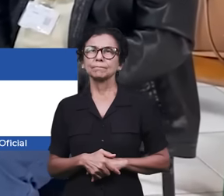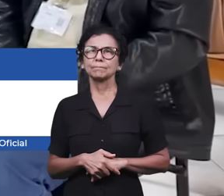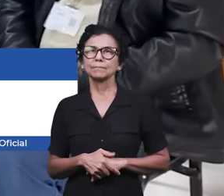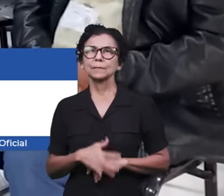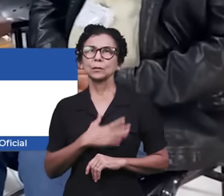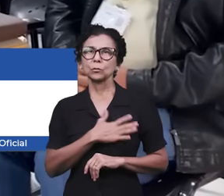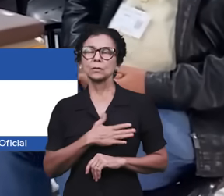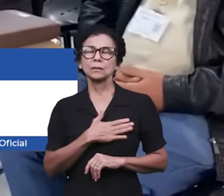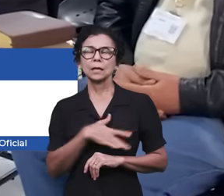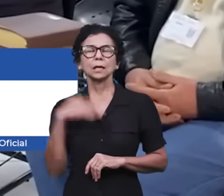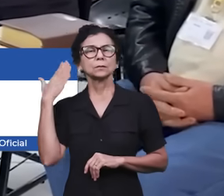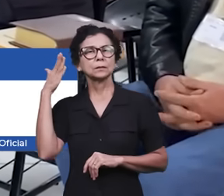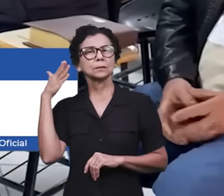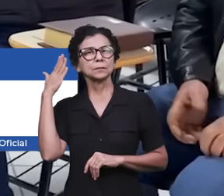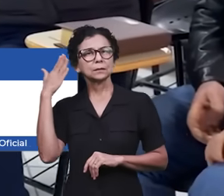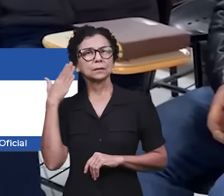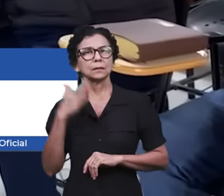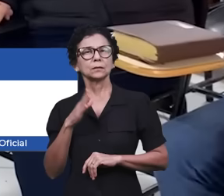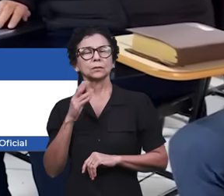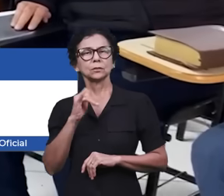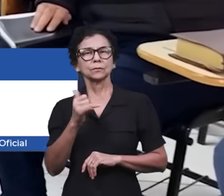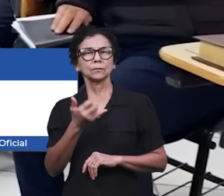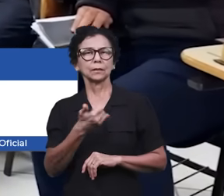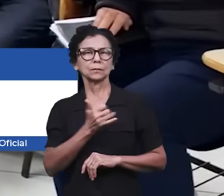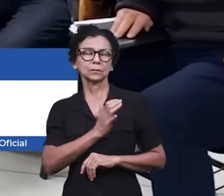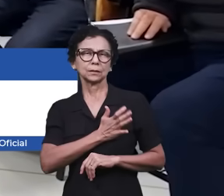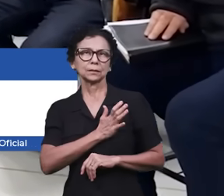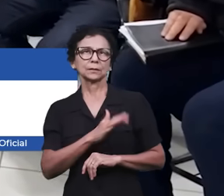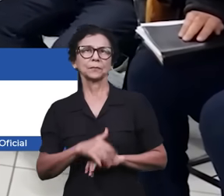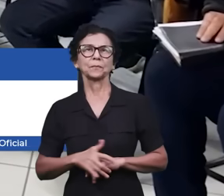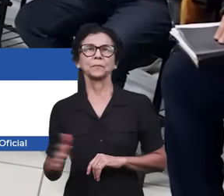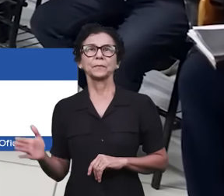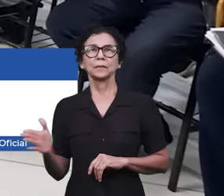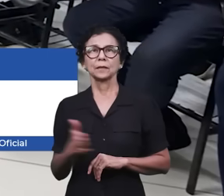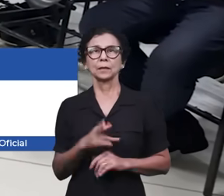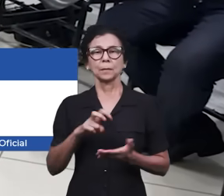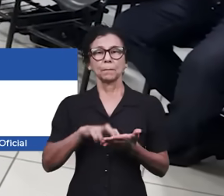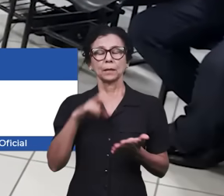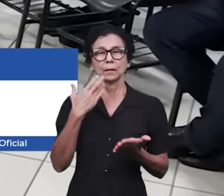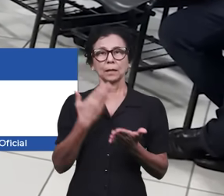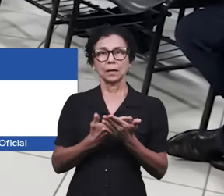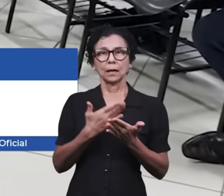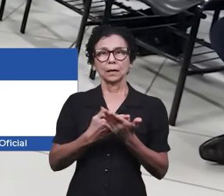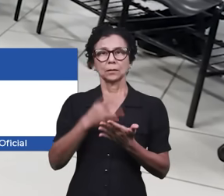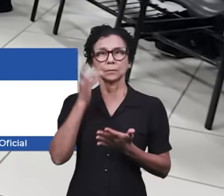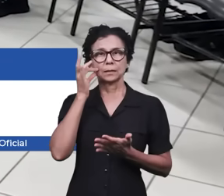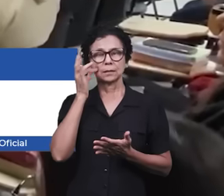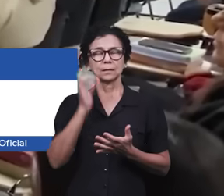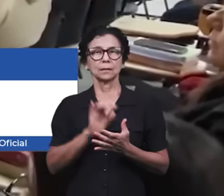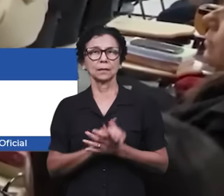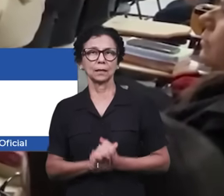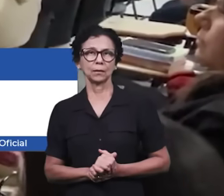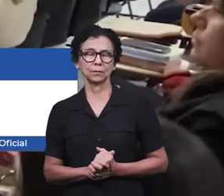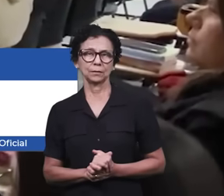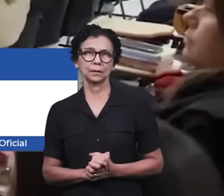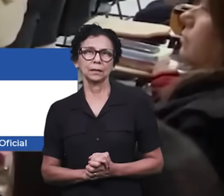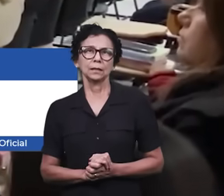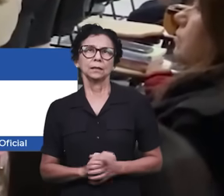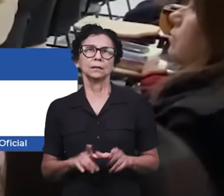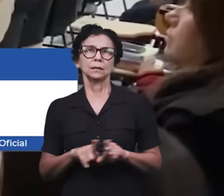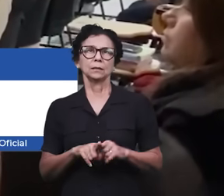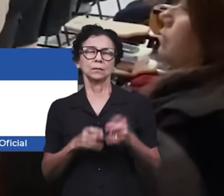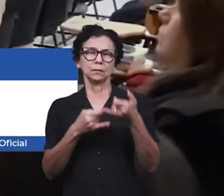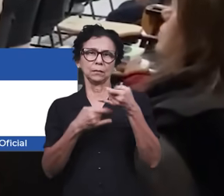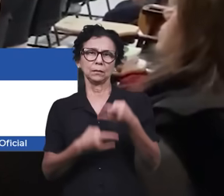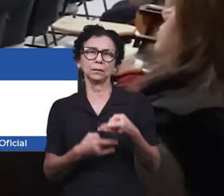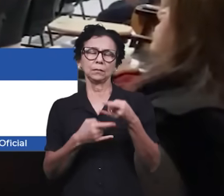Na parte da manhã foram transmitidas as aulas pelo Ministério Local. No último tema, Palavra Viva, foi realizada uma live